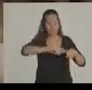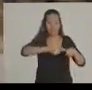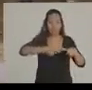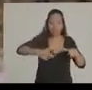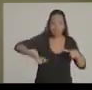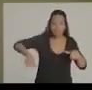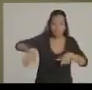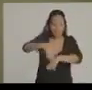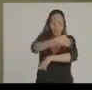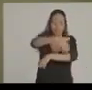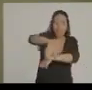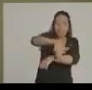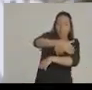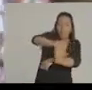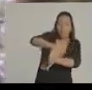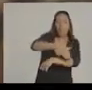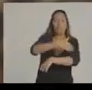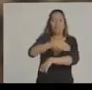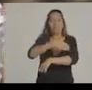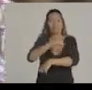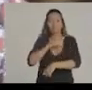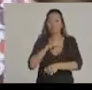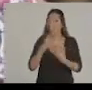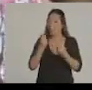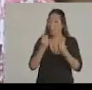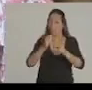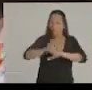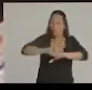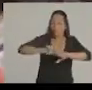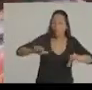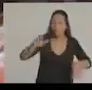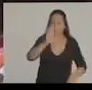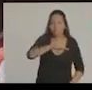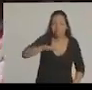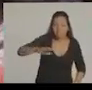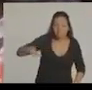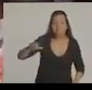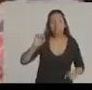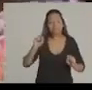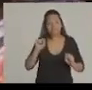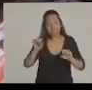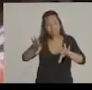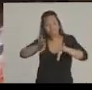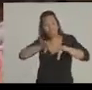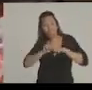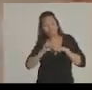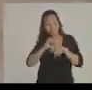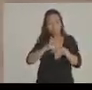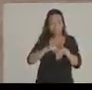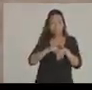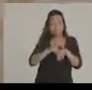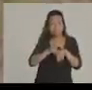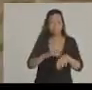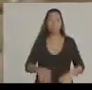o esgoto transborda, vem pra rua. Aqui é um lugar que tem muita criança. Estão propícios a pegar uma doença